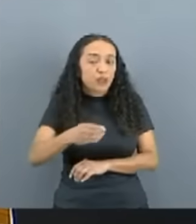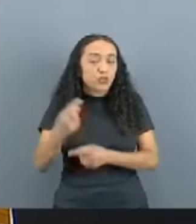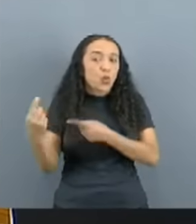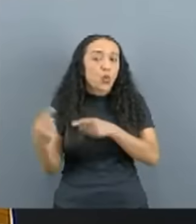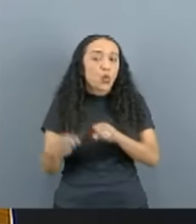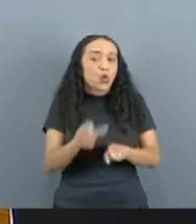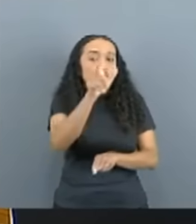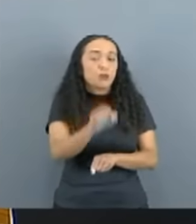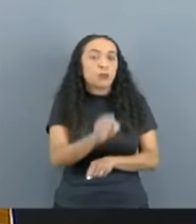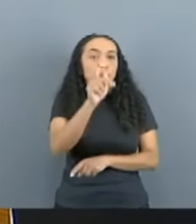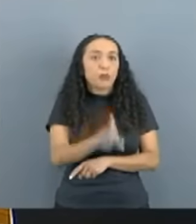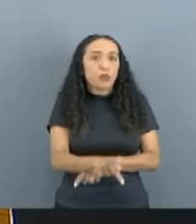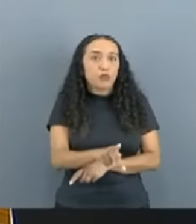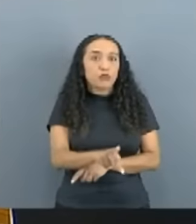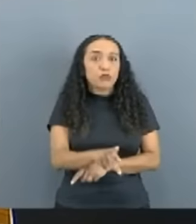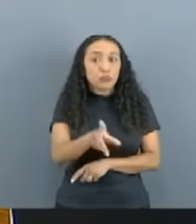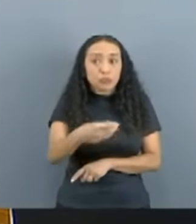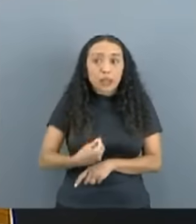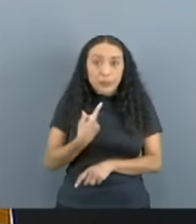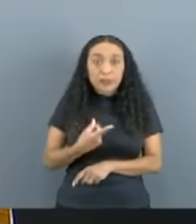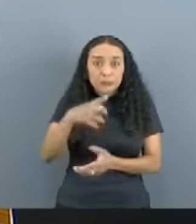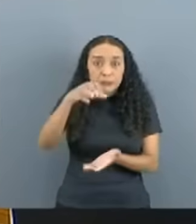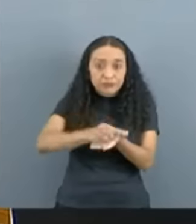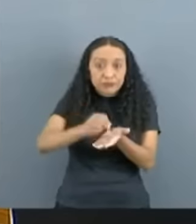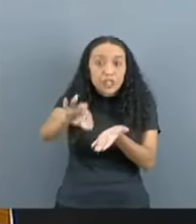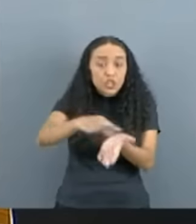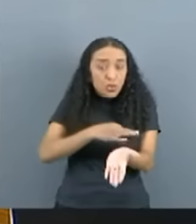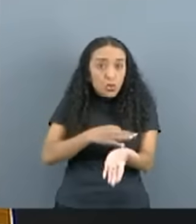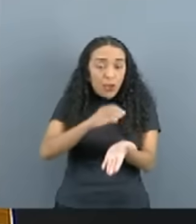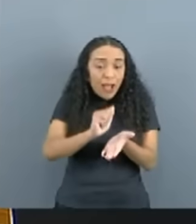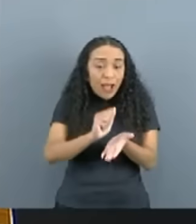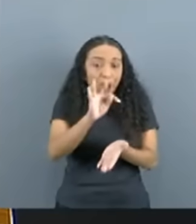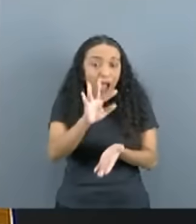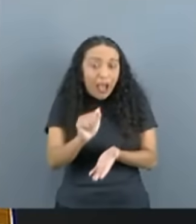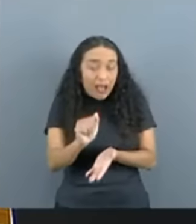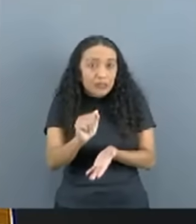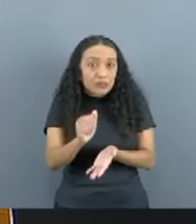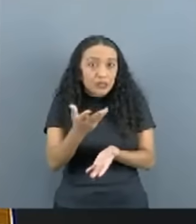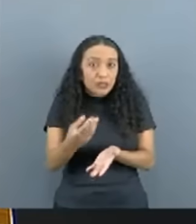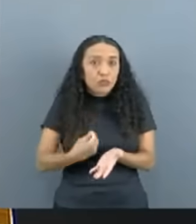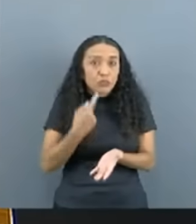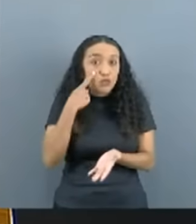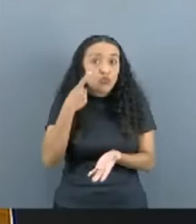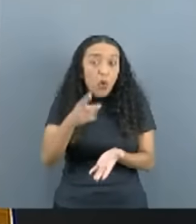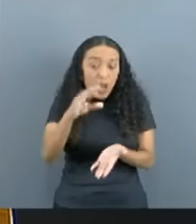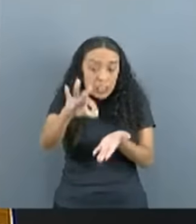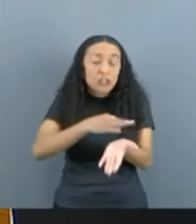senhor assinou a ata da reunião, o senhor estava lá. E um detalhe, senador Sérgio